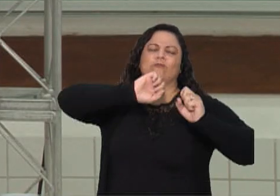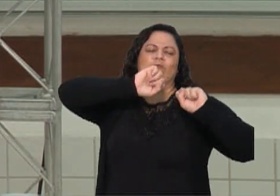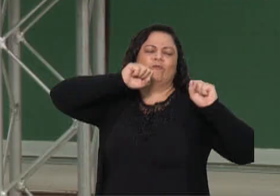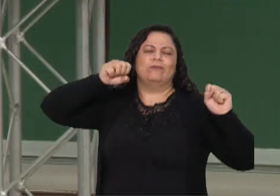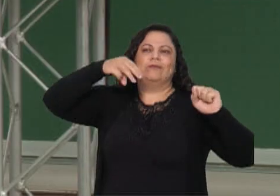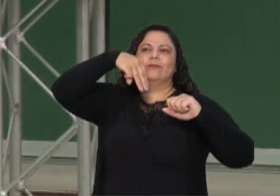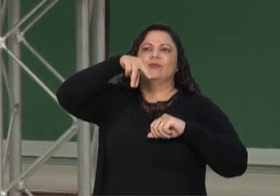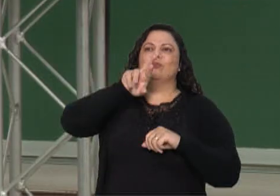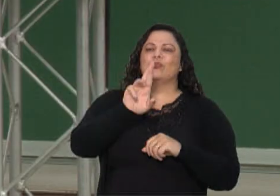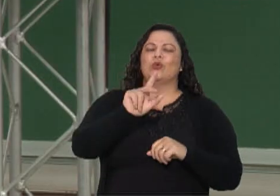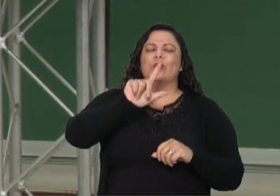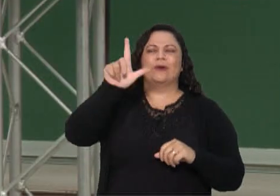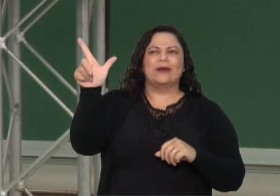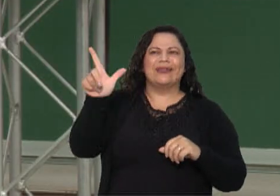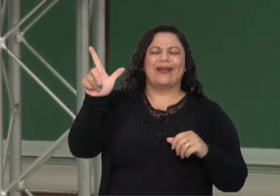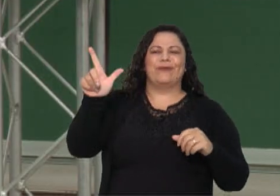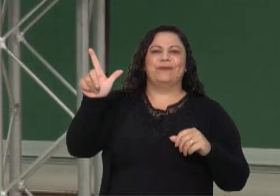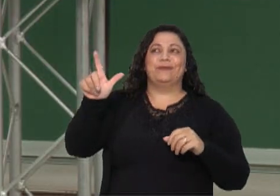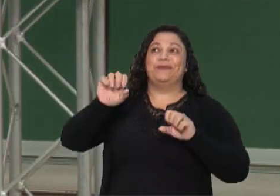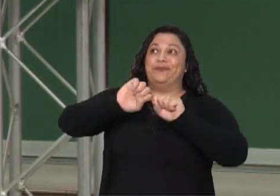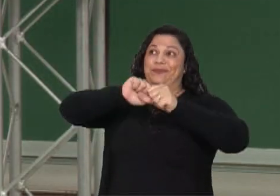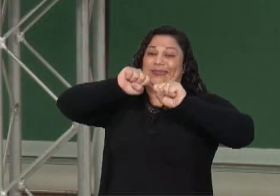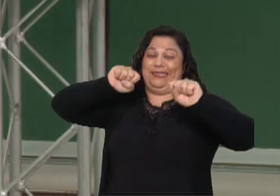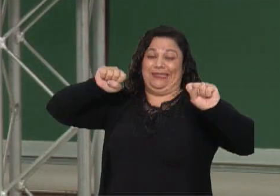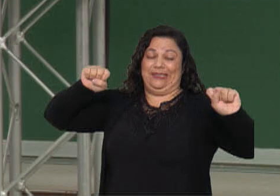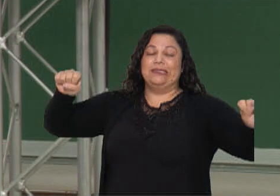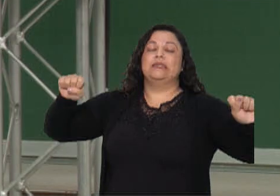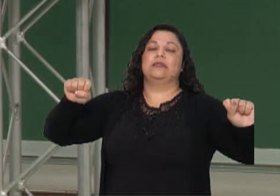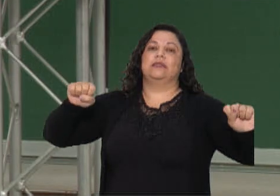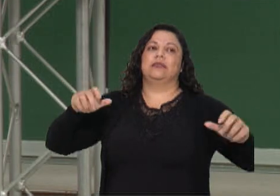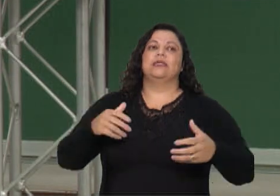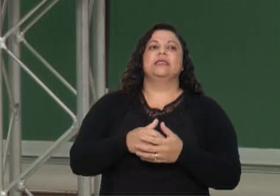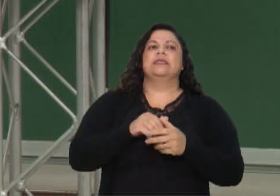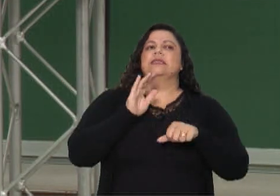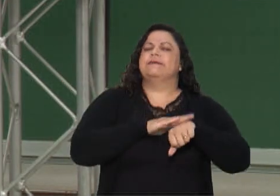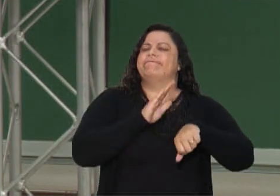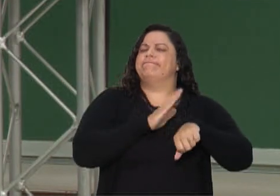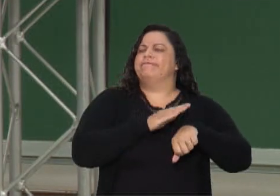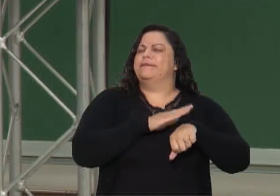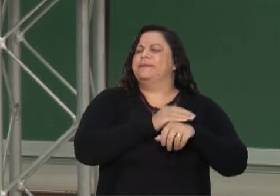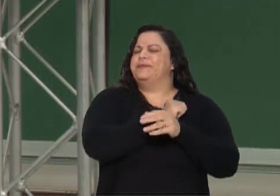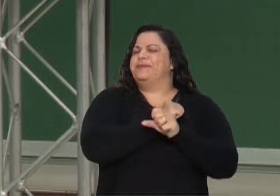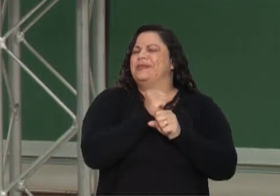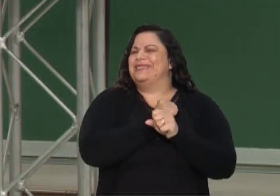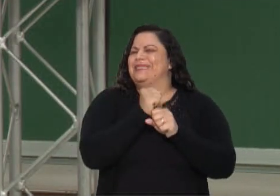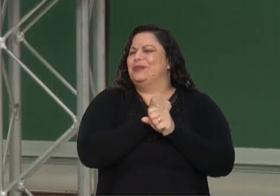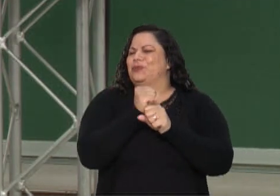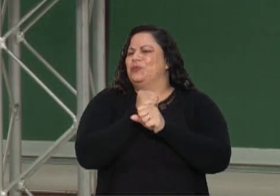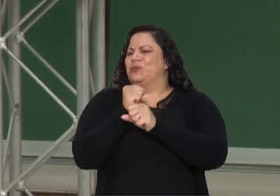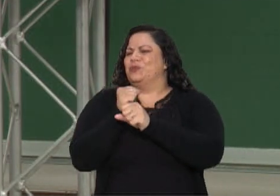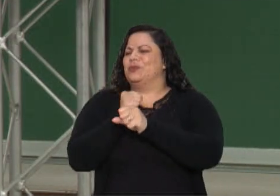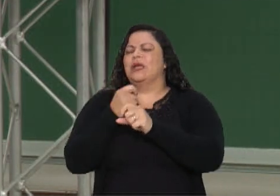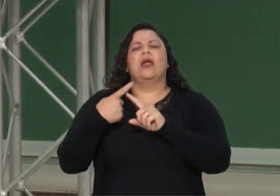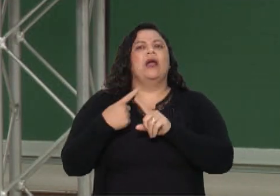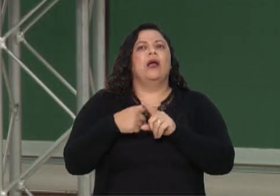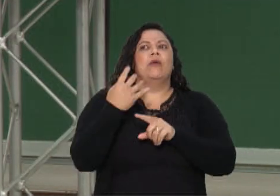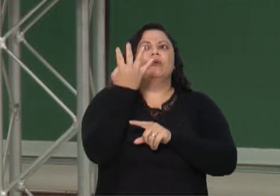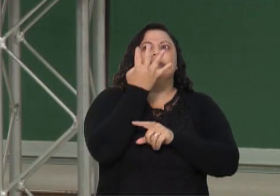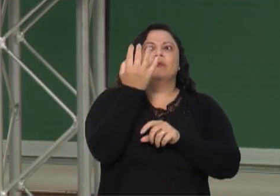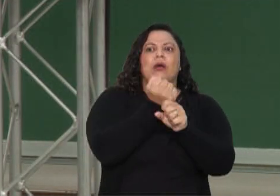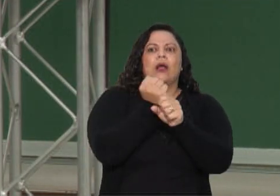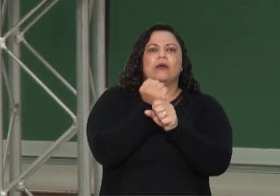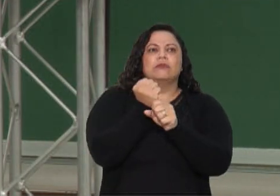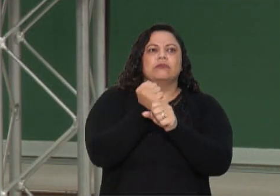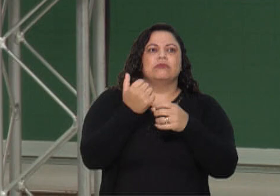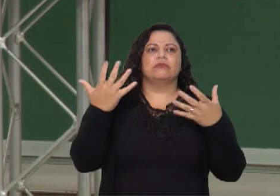tempo. Não levam tempo para ser feitos? Levam porque são grandes. E olha só por que é que esse levou 4